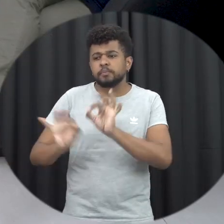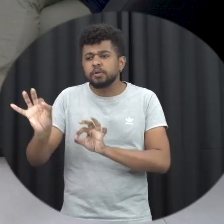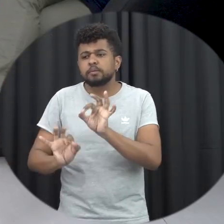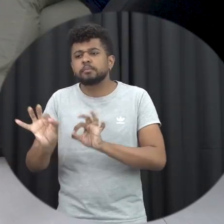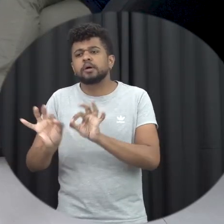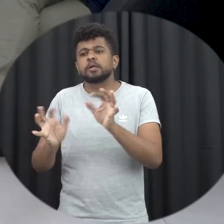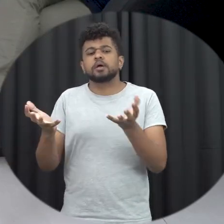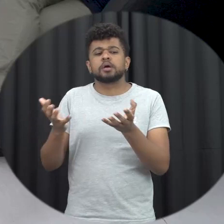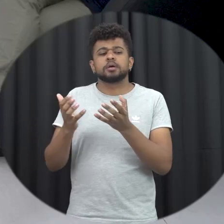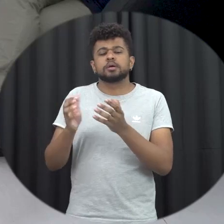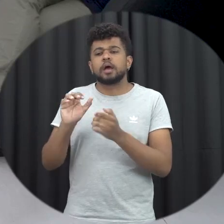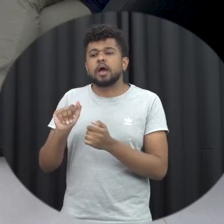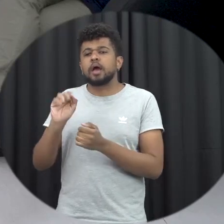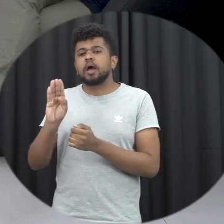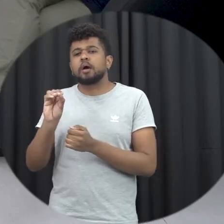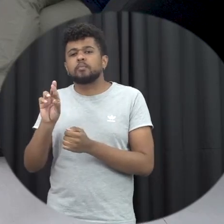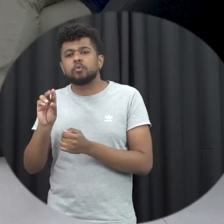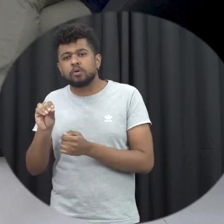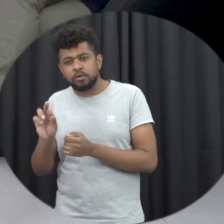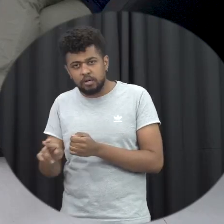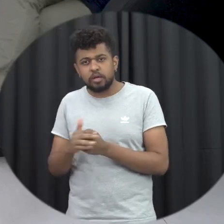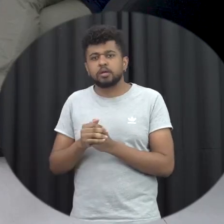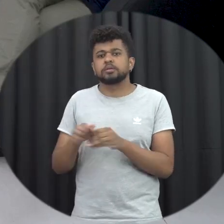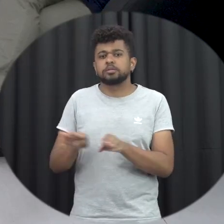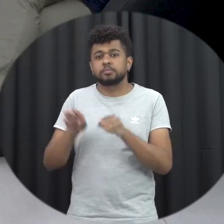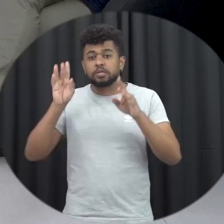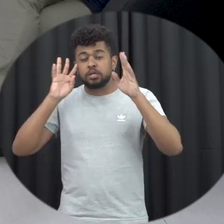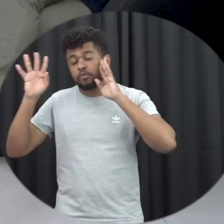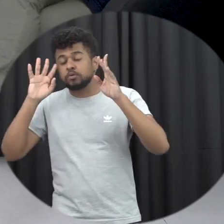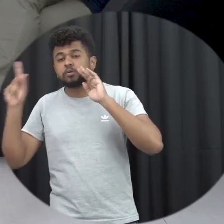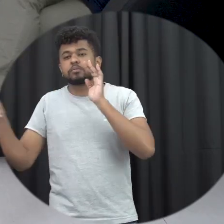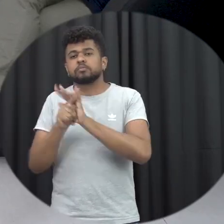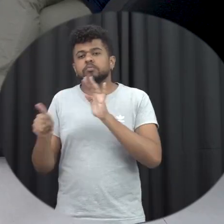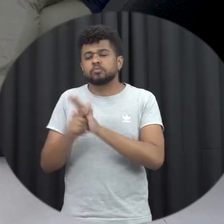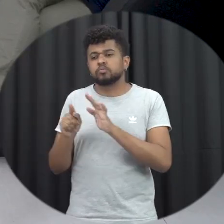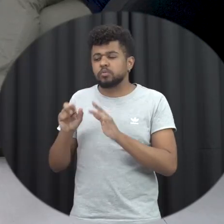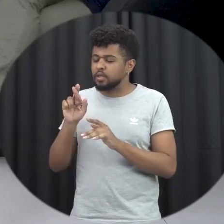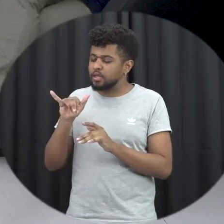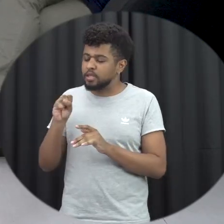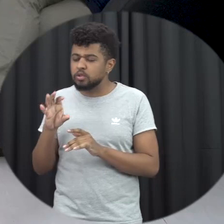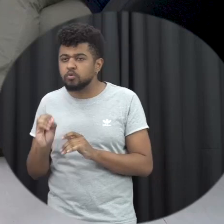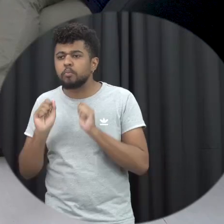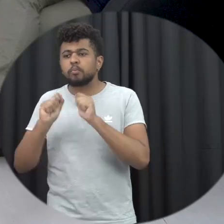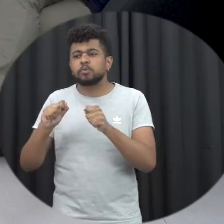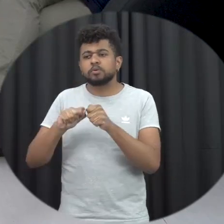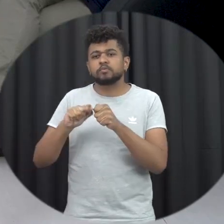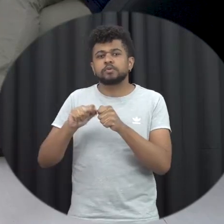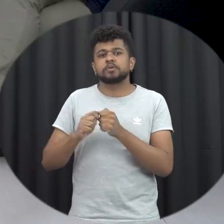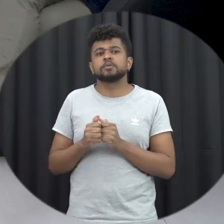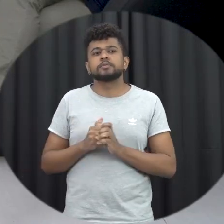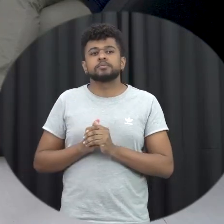se preparar, né, para abordar e reflexionar sobre esses fatores de risco, o que pode ser